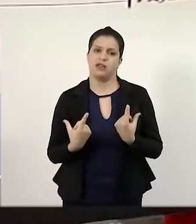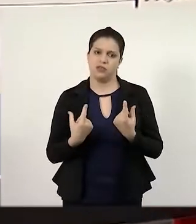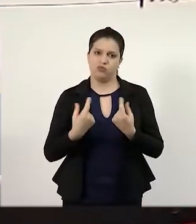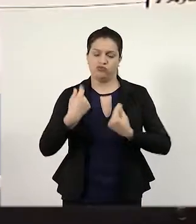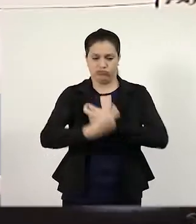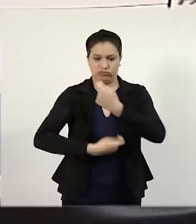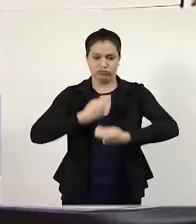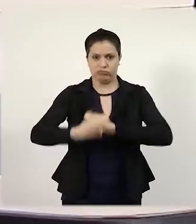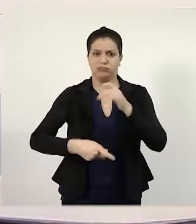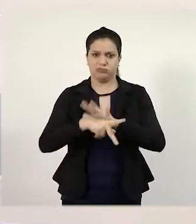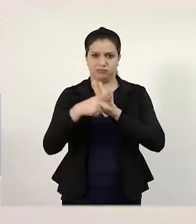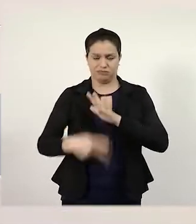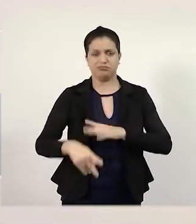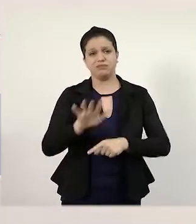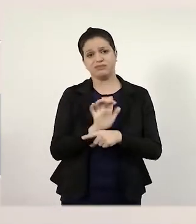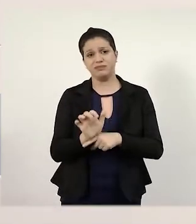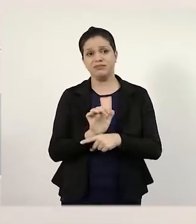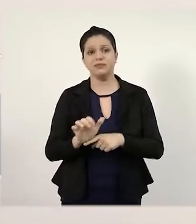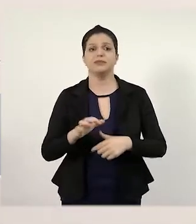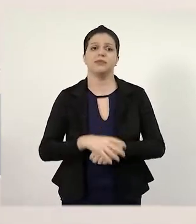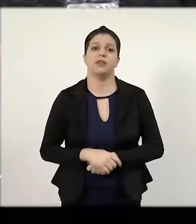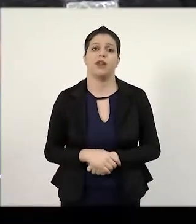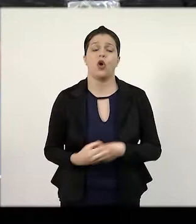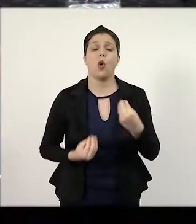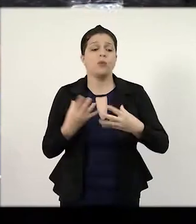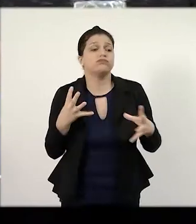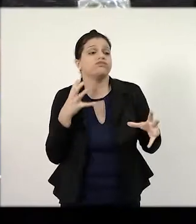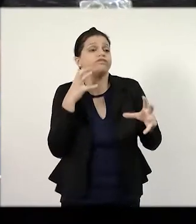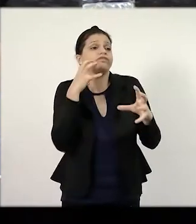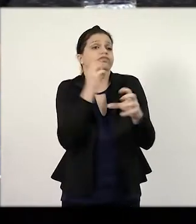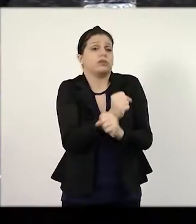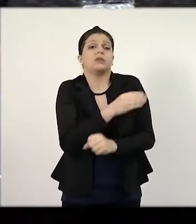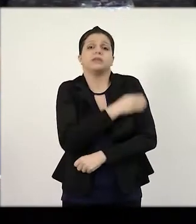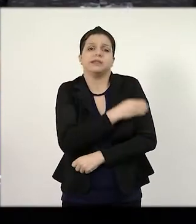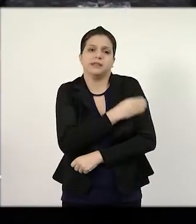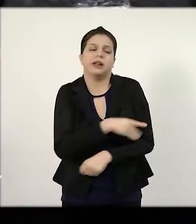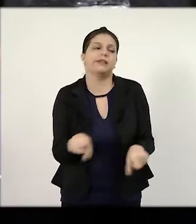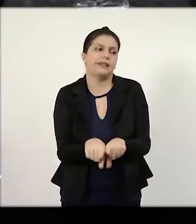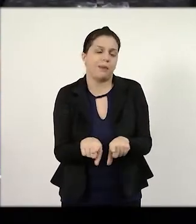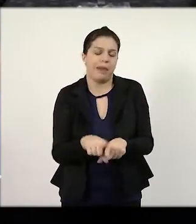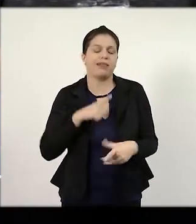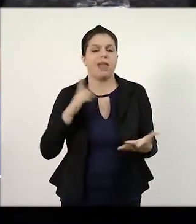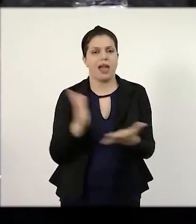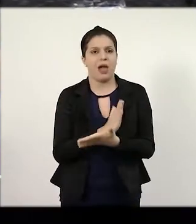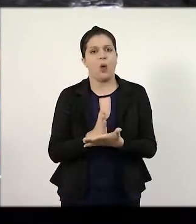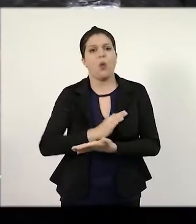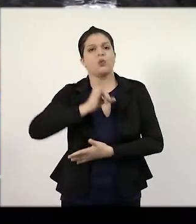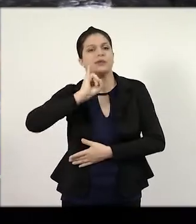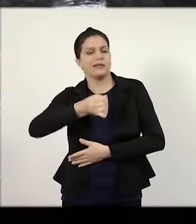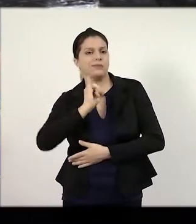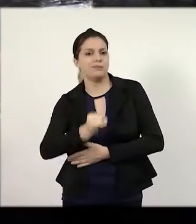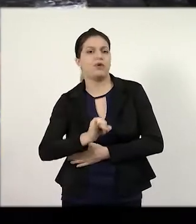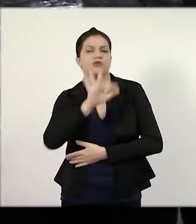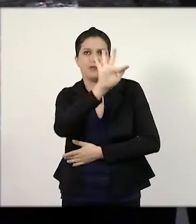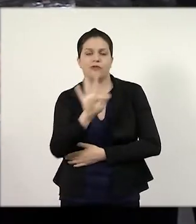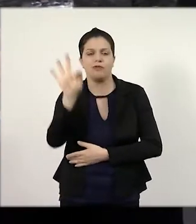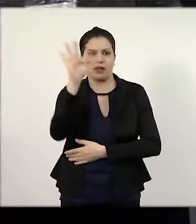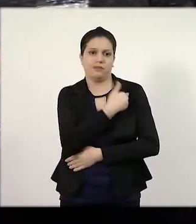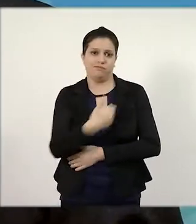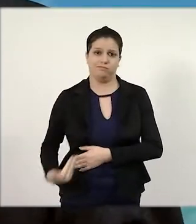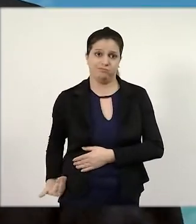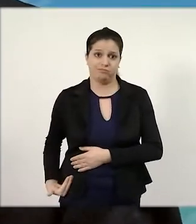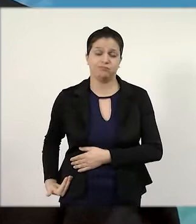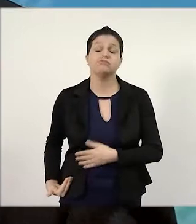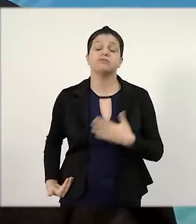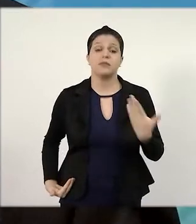matriz econômica do Estado. Conforme Gerson Claro, a formação de preço do combustível também depende de impostos federais.